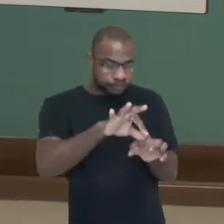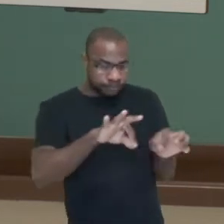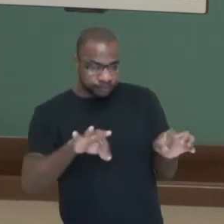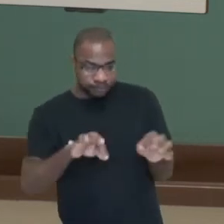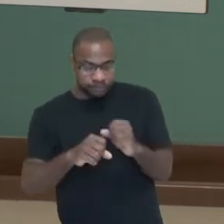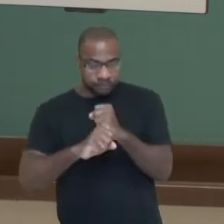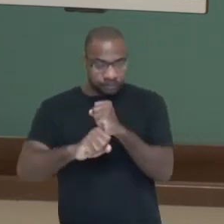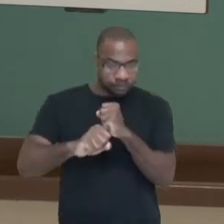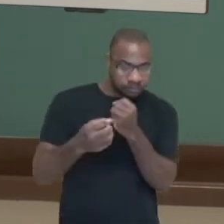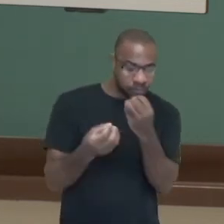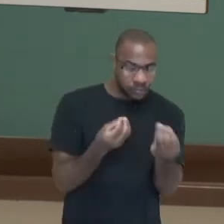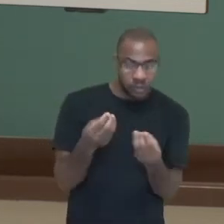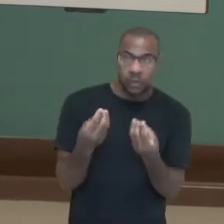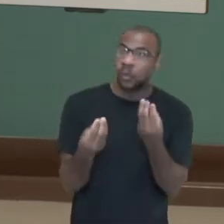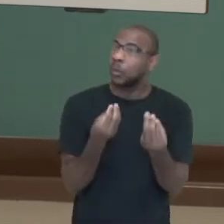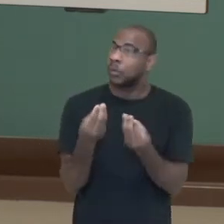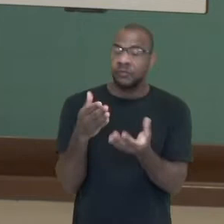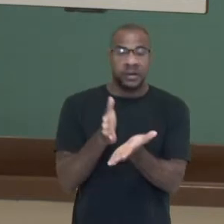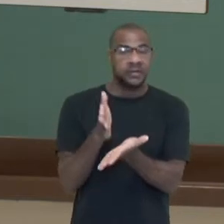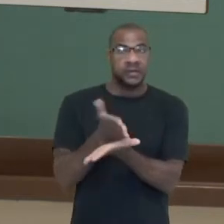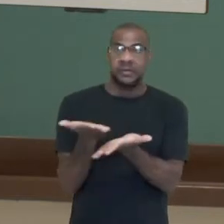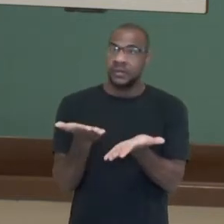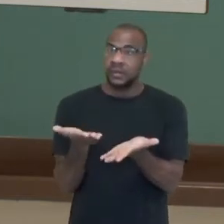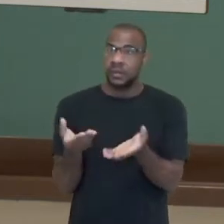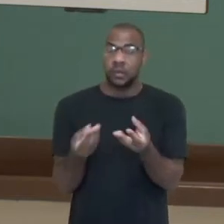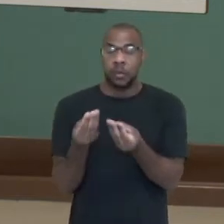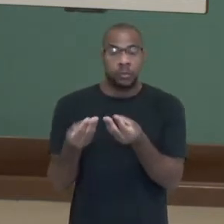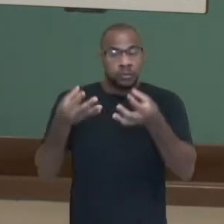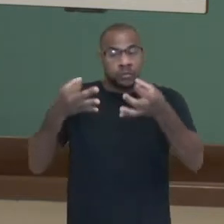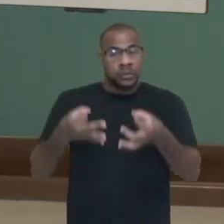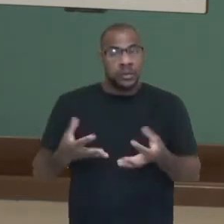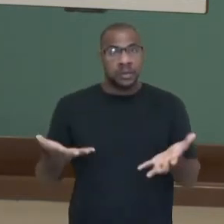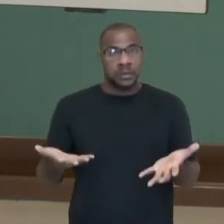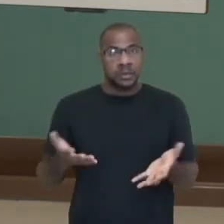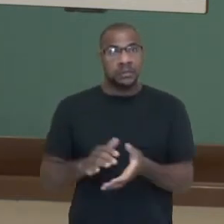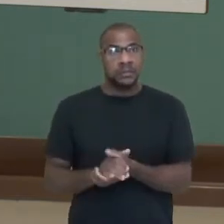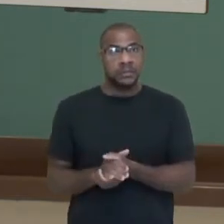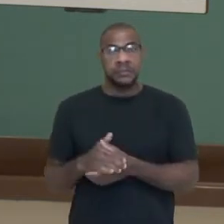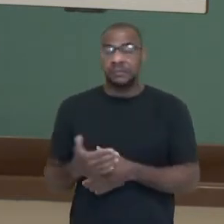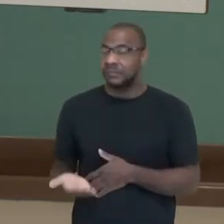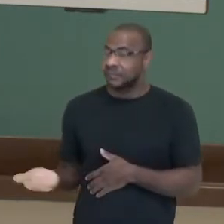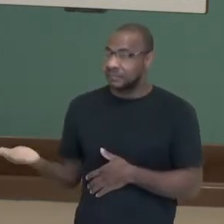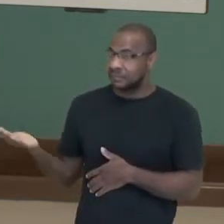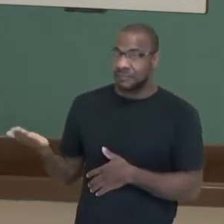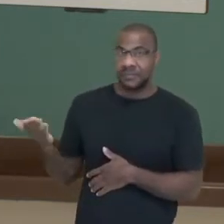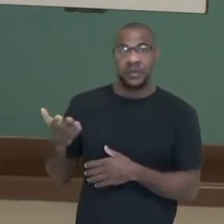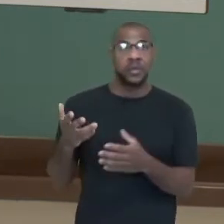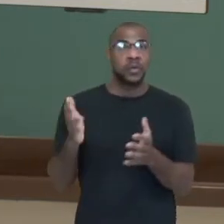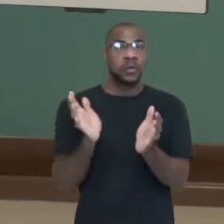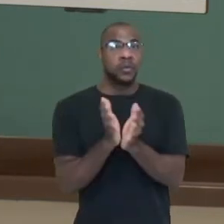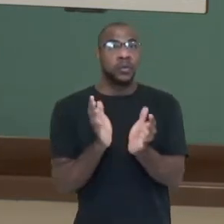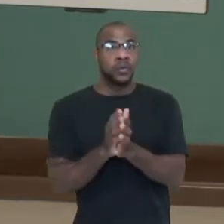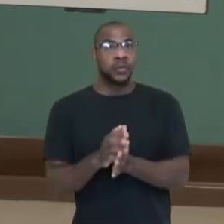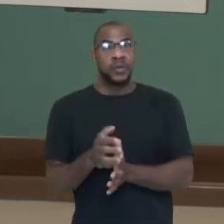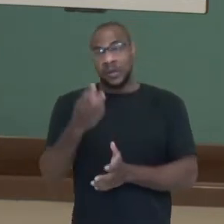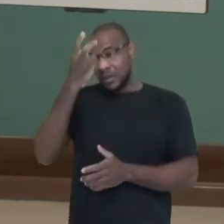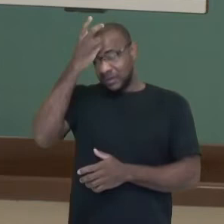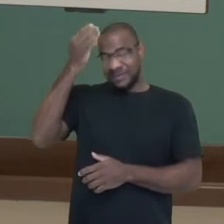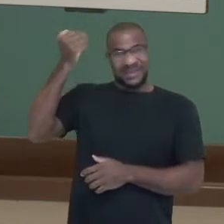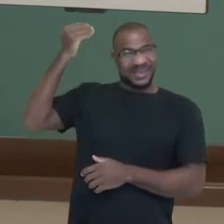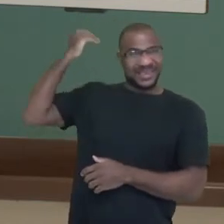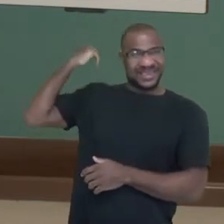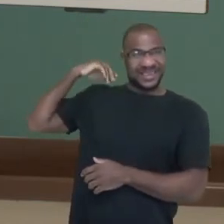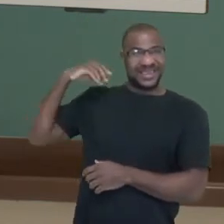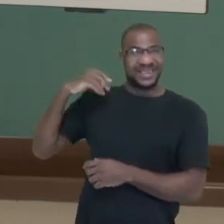dividir, ser justos na hora da divisão? Então lá atrás, já com os egípcios, eles começaram com as primeiras